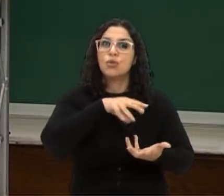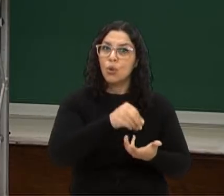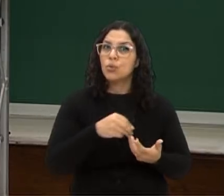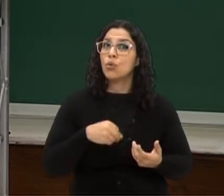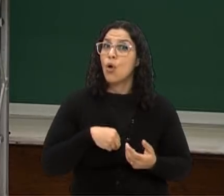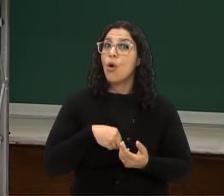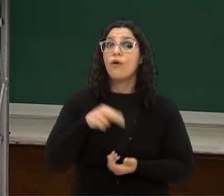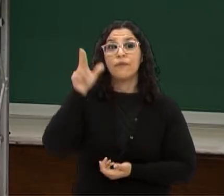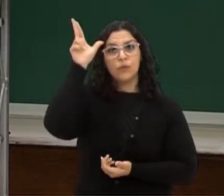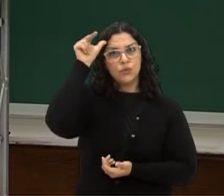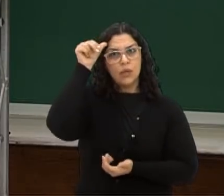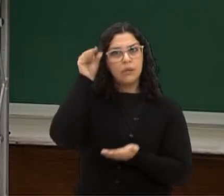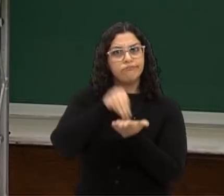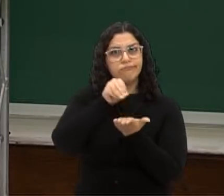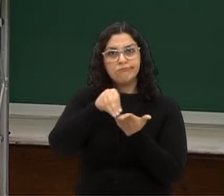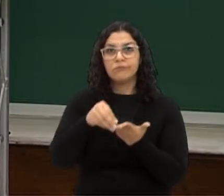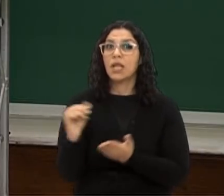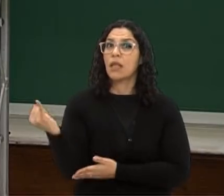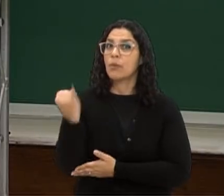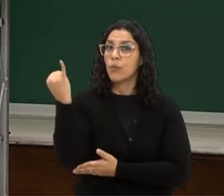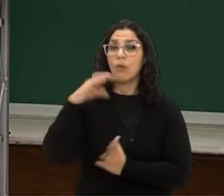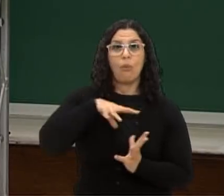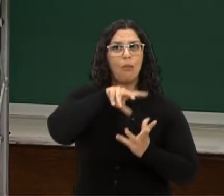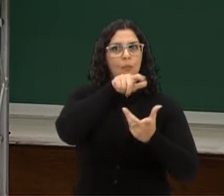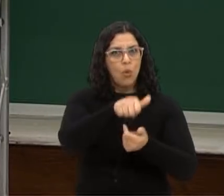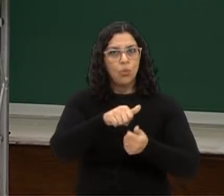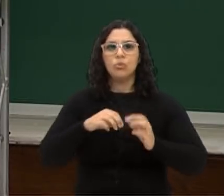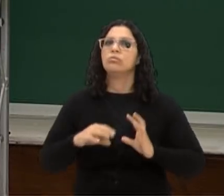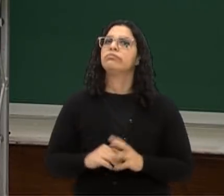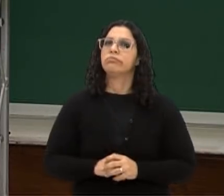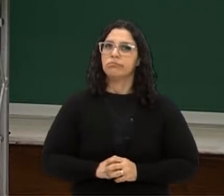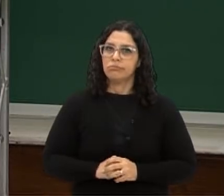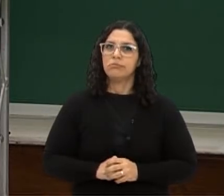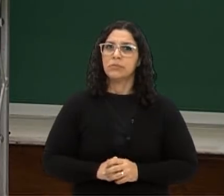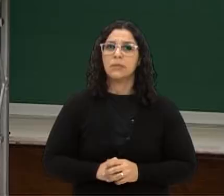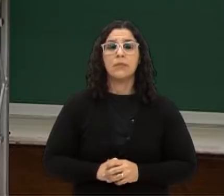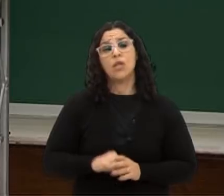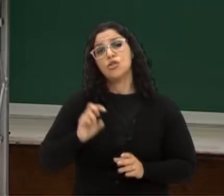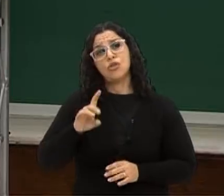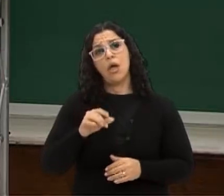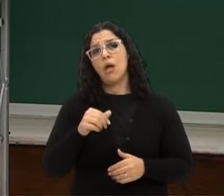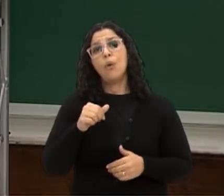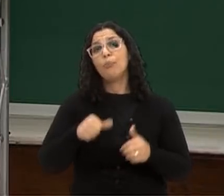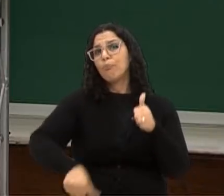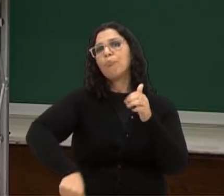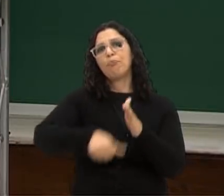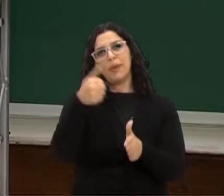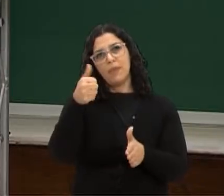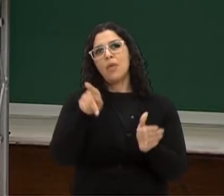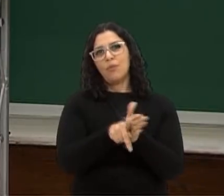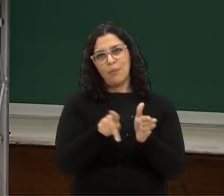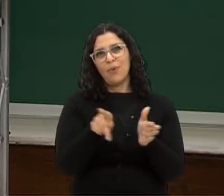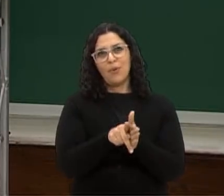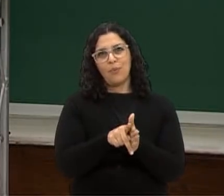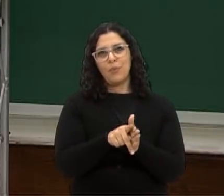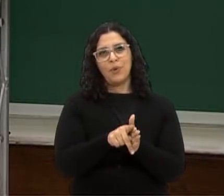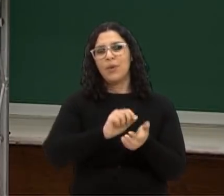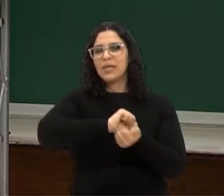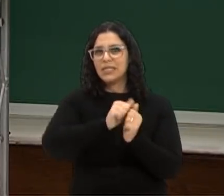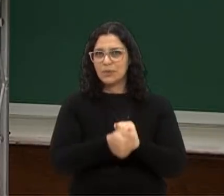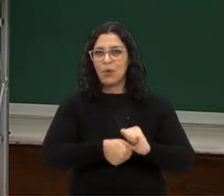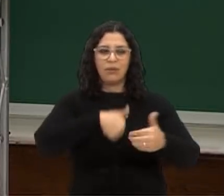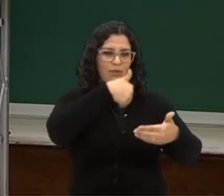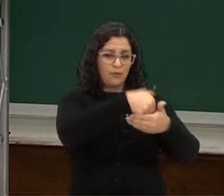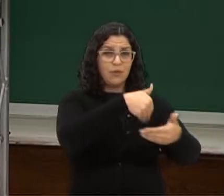imensidão que o xadrez, a proporção que o xadrez ganhou, né, no cenário mundial. Só perde para o futebol, que toda esquina tem alguém jogando,